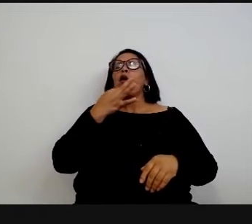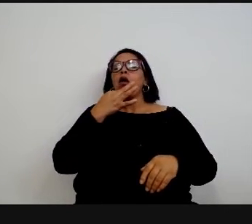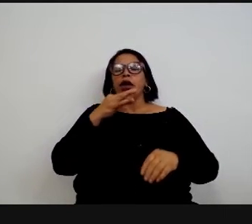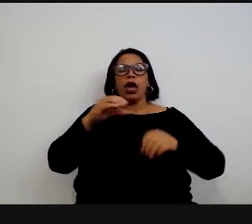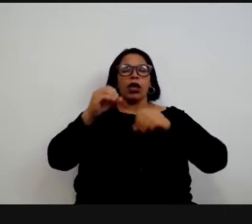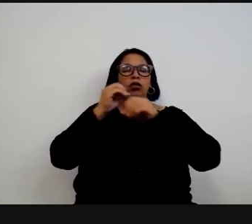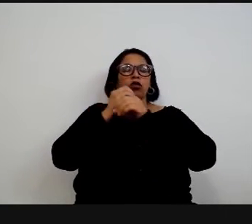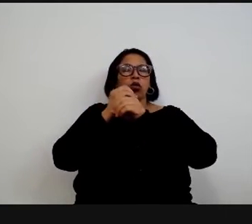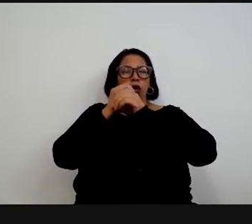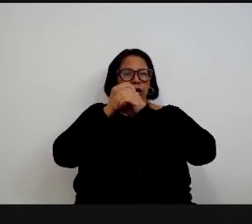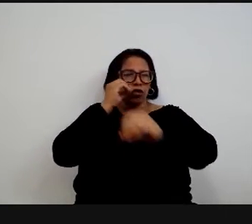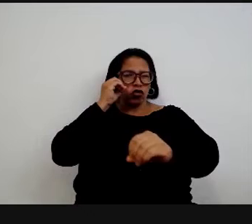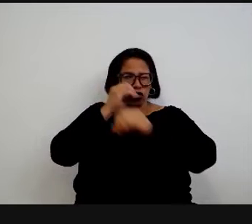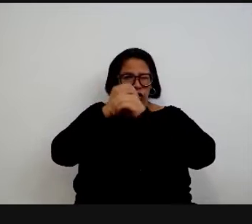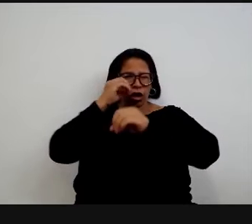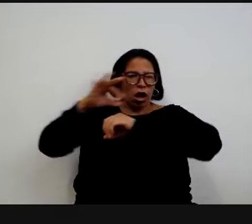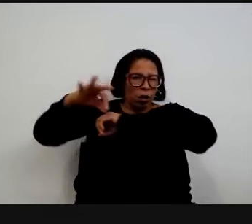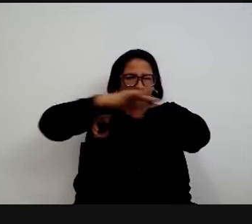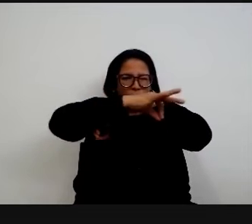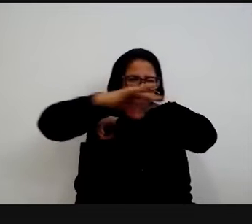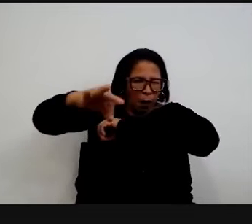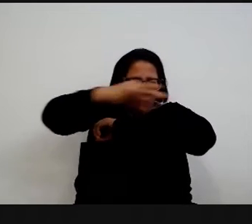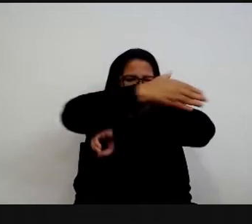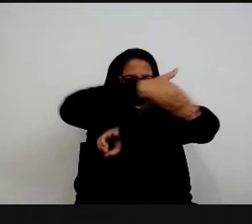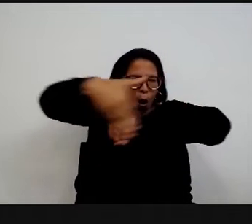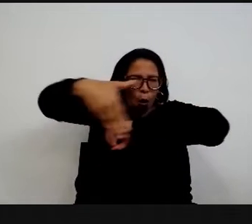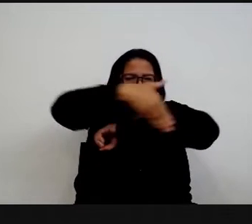o engenheiro, comandante do Batalhão de Engenharia de